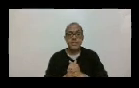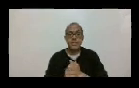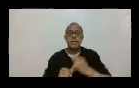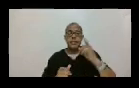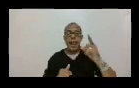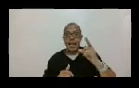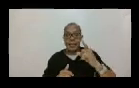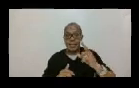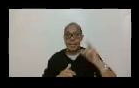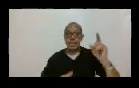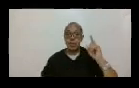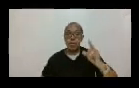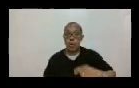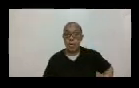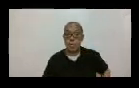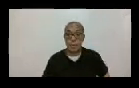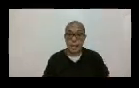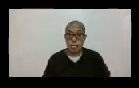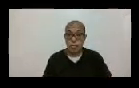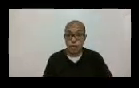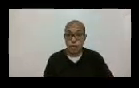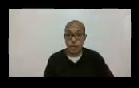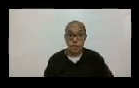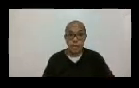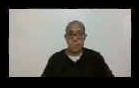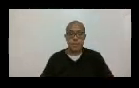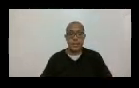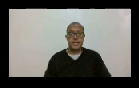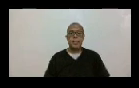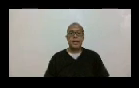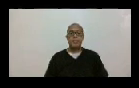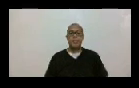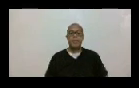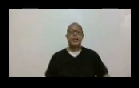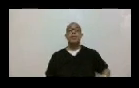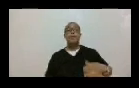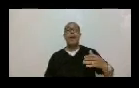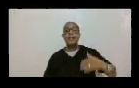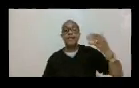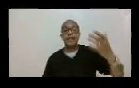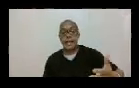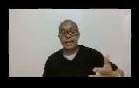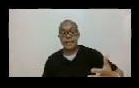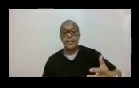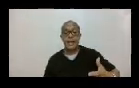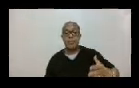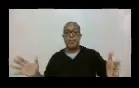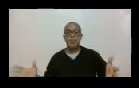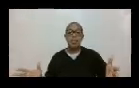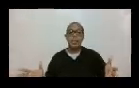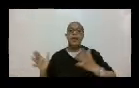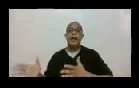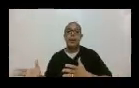em 1910 das 18 cidades do mundo com mais de um milhão de habitantes situada na europa tão mais da